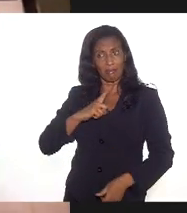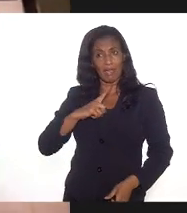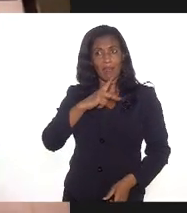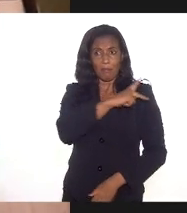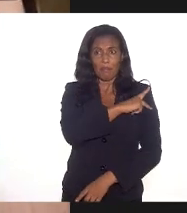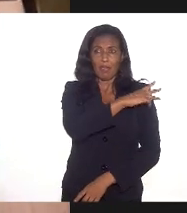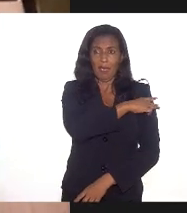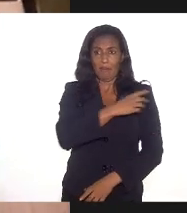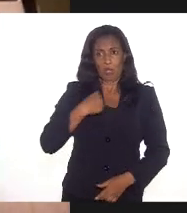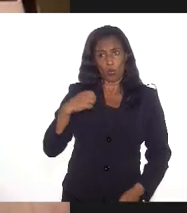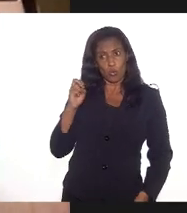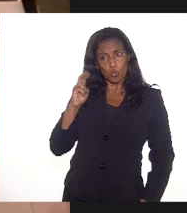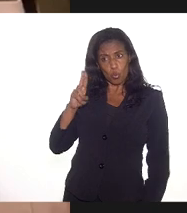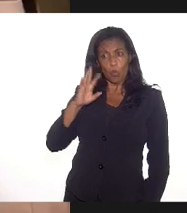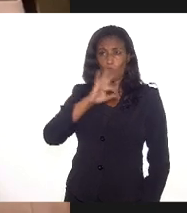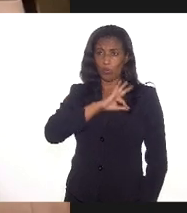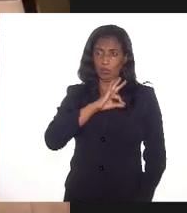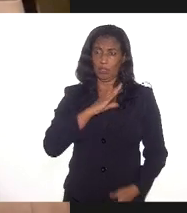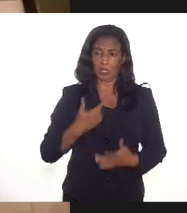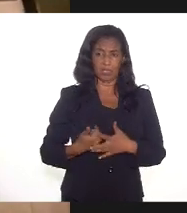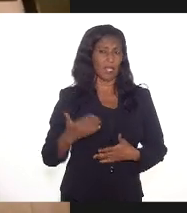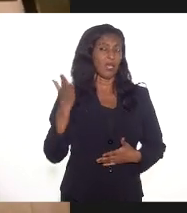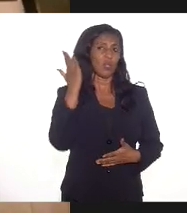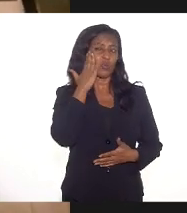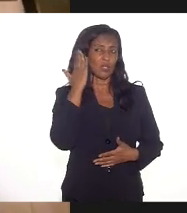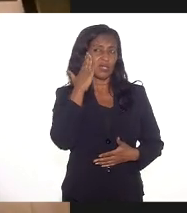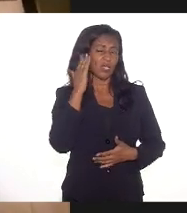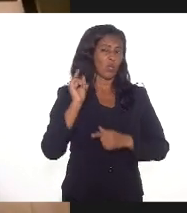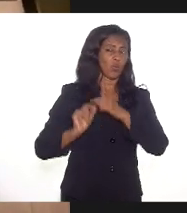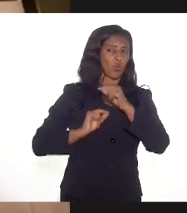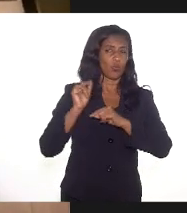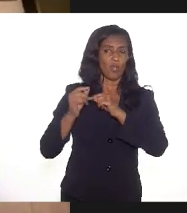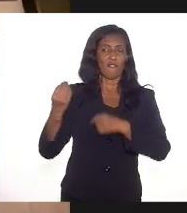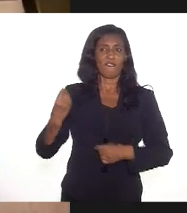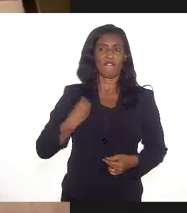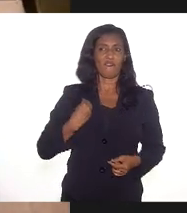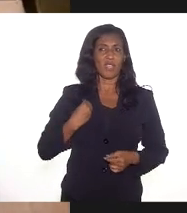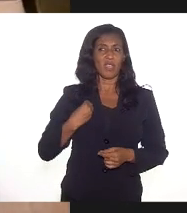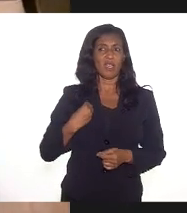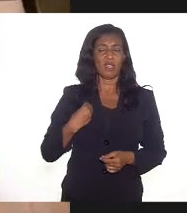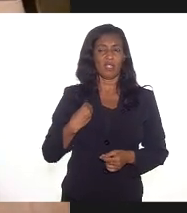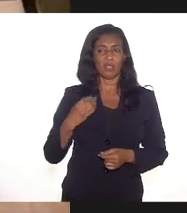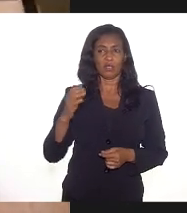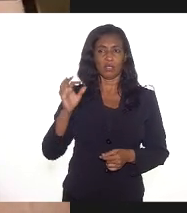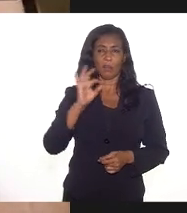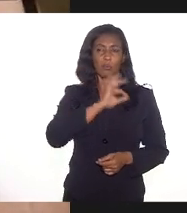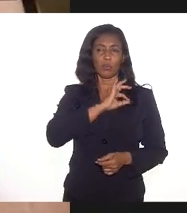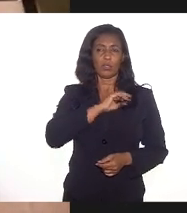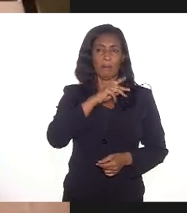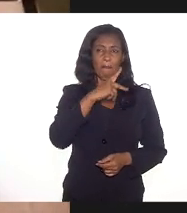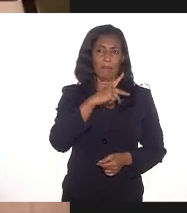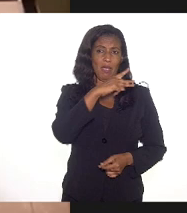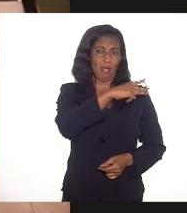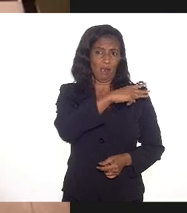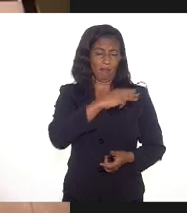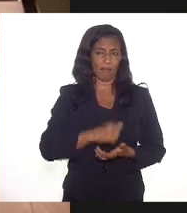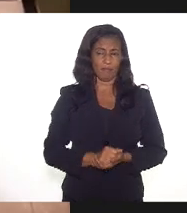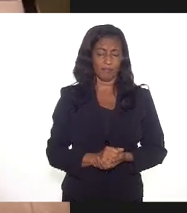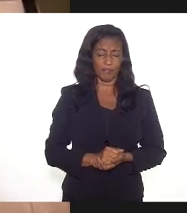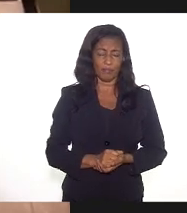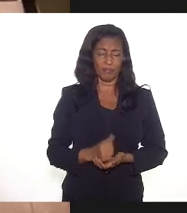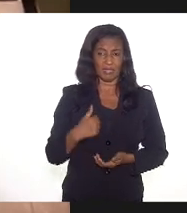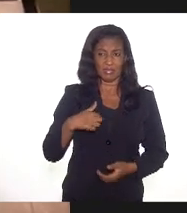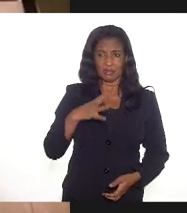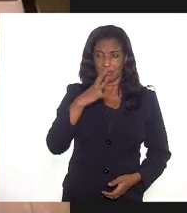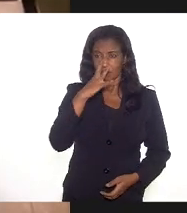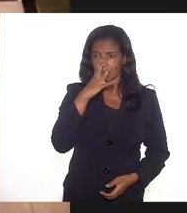militar, né? E eu sei muito bem o que é a vida diária de um policial militar. Eu fico até pasmo